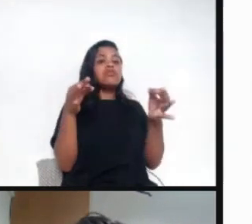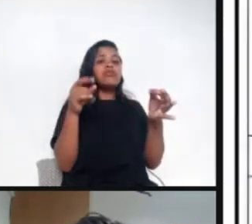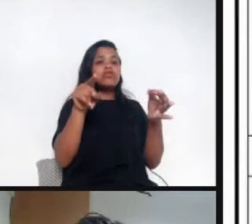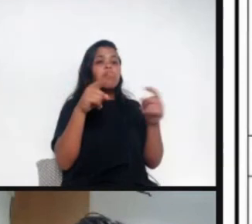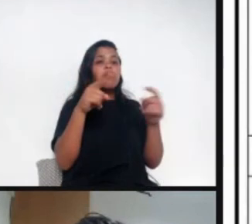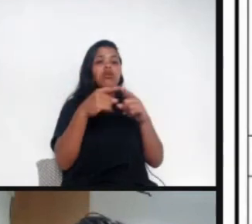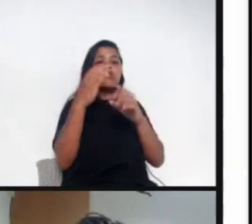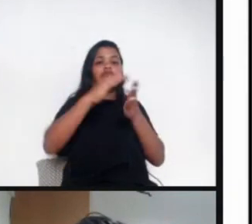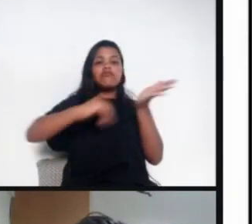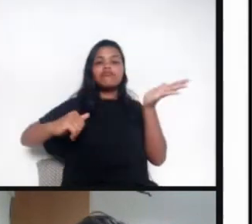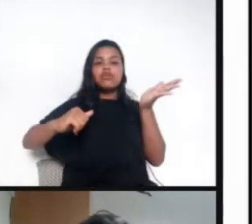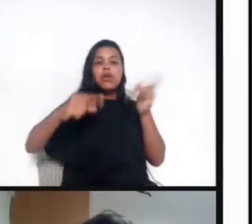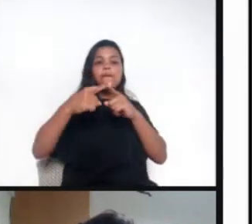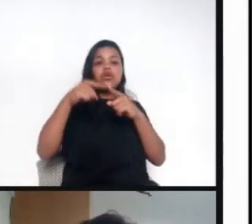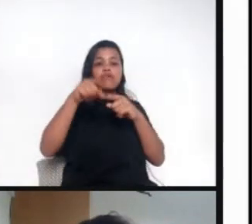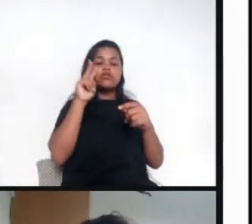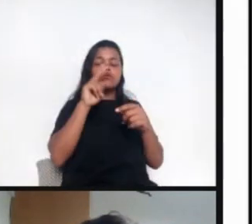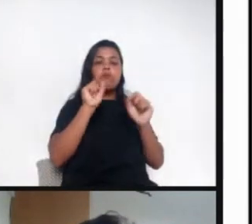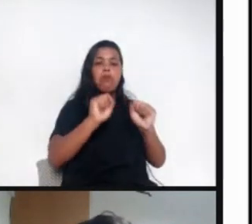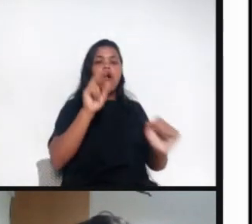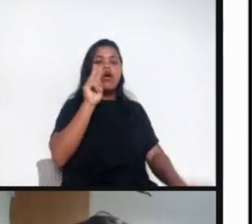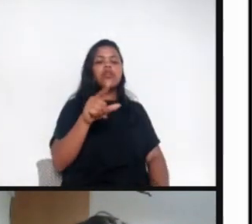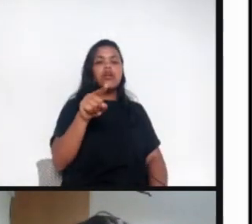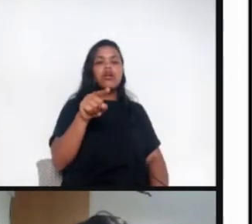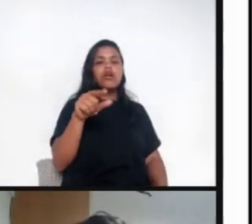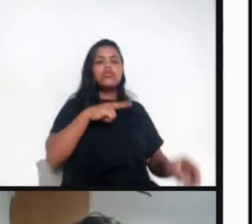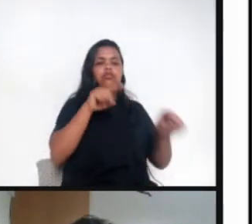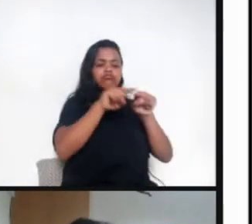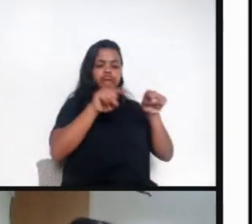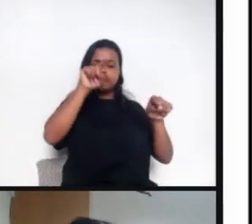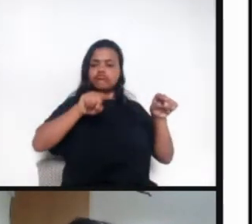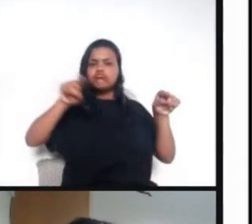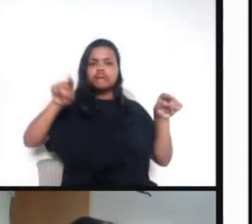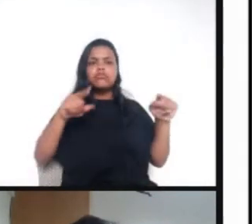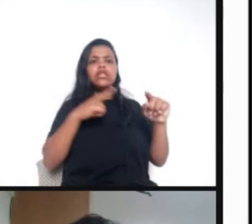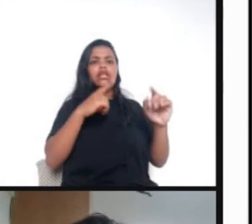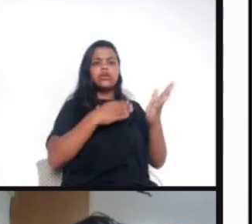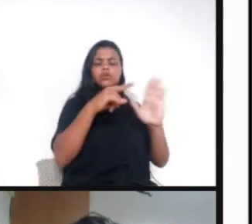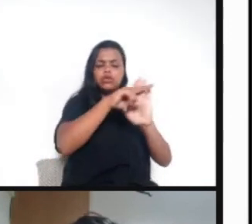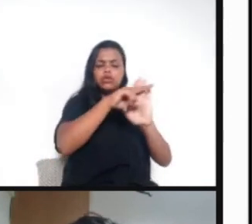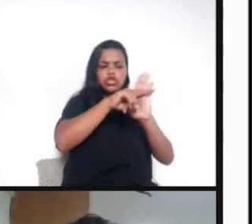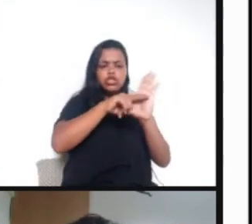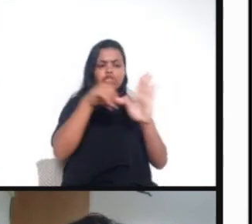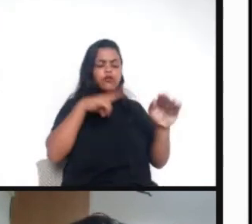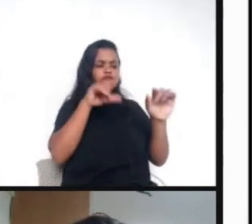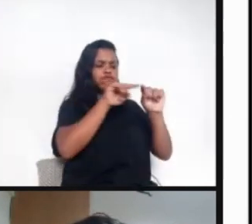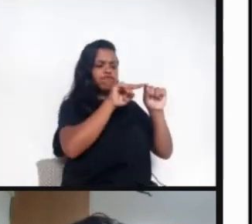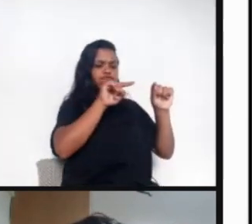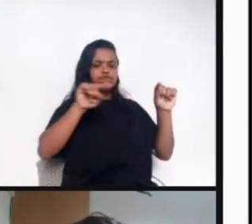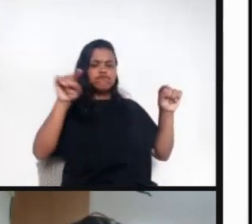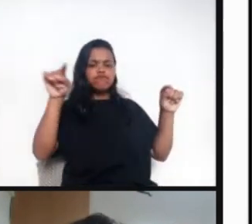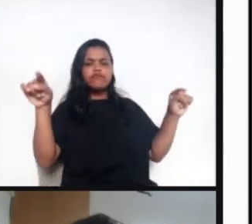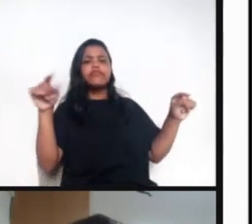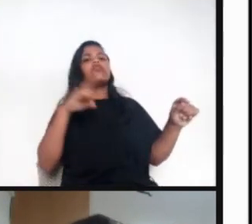ver, vou voltar aqui um pouco, era um pré-print. Então, o estudo ele trouxe uma série de... Os revisores fizeram as